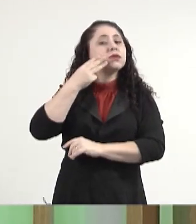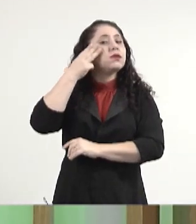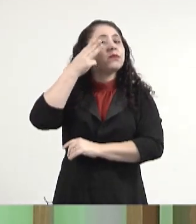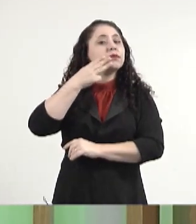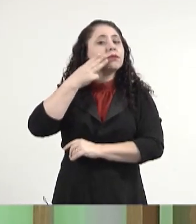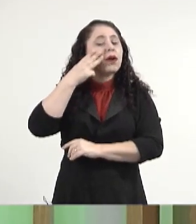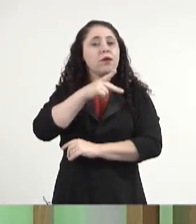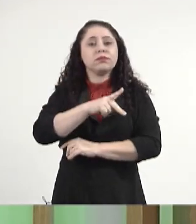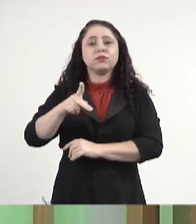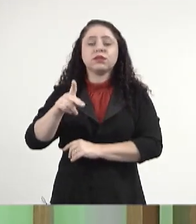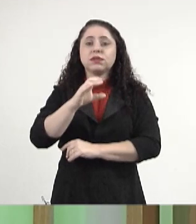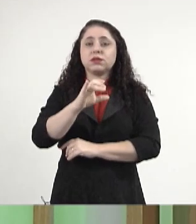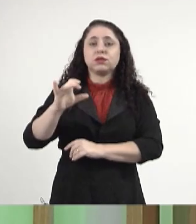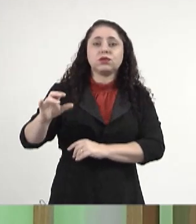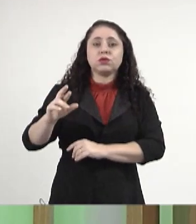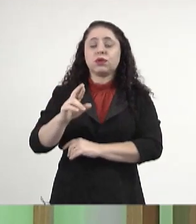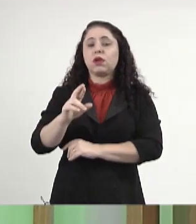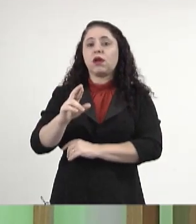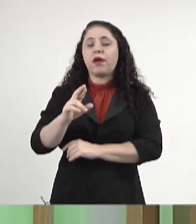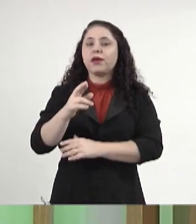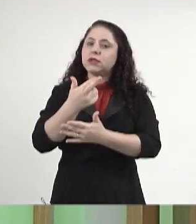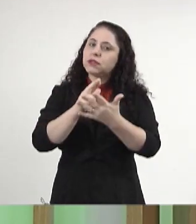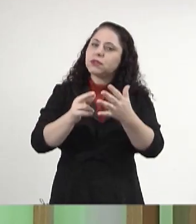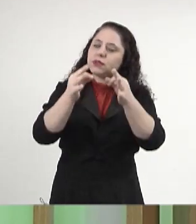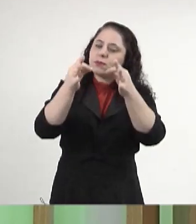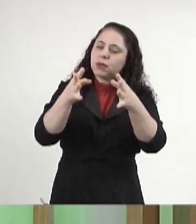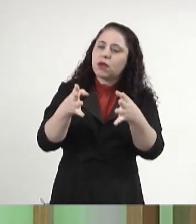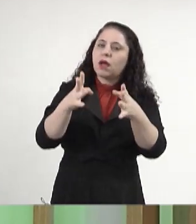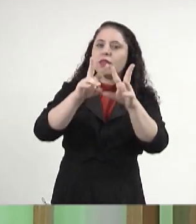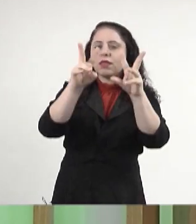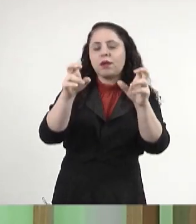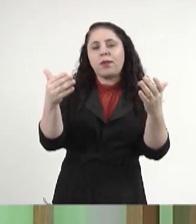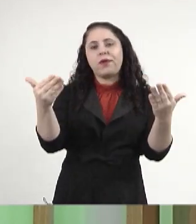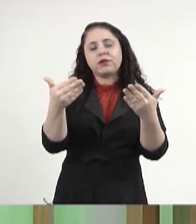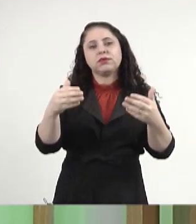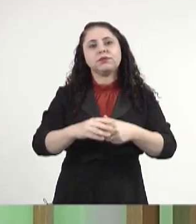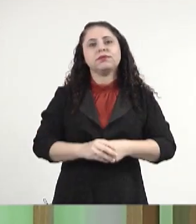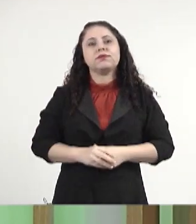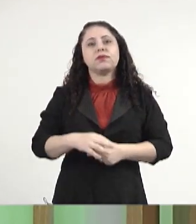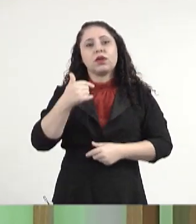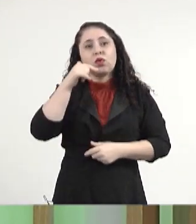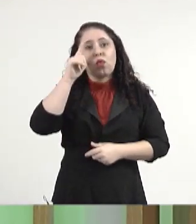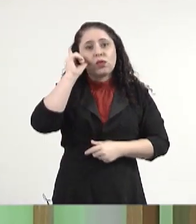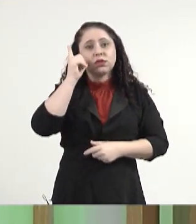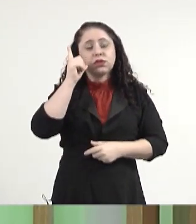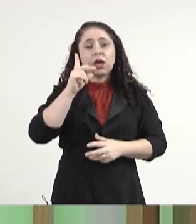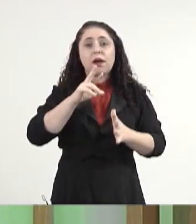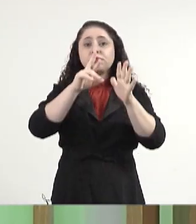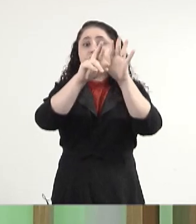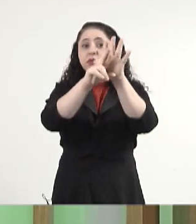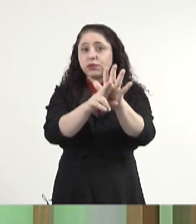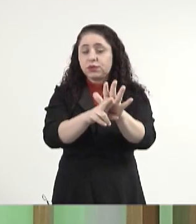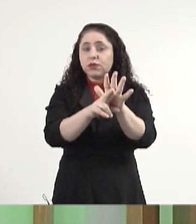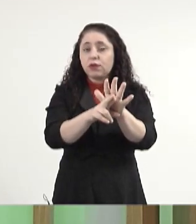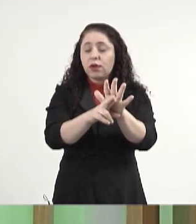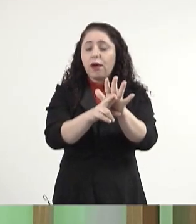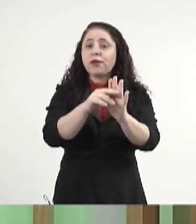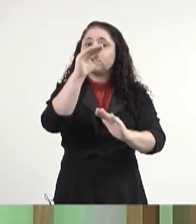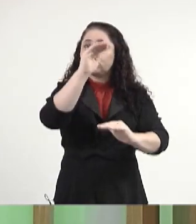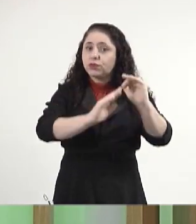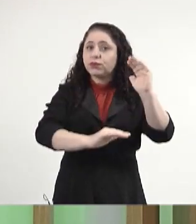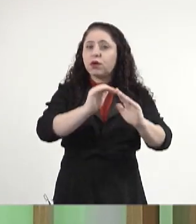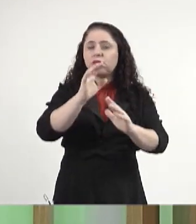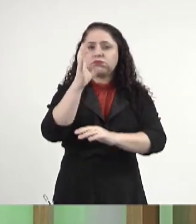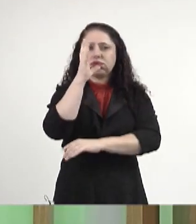Mara Caseiro, presidente da CCJR, que relatou essa matéria lá na comissão. Como eu disse antes, representantes dos